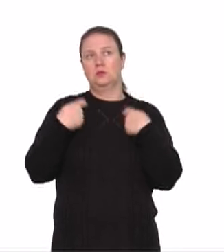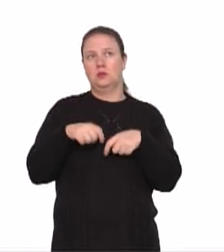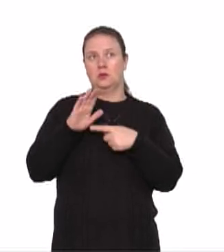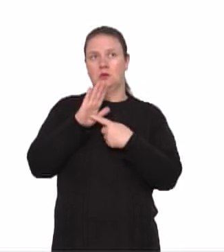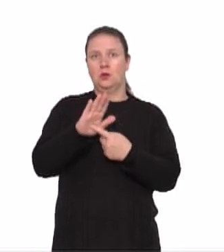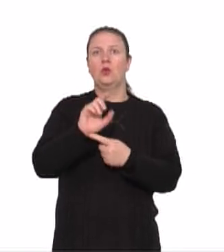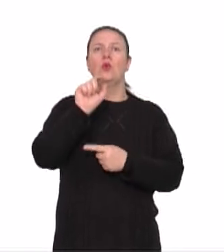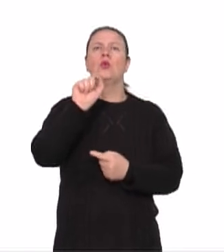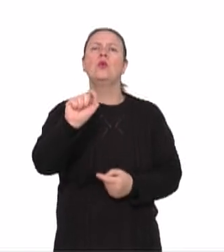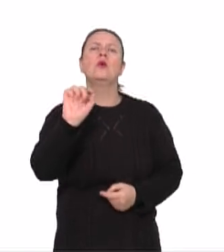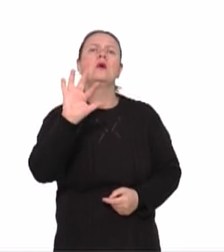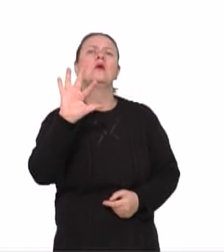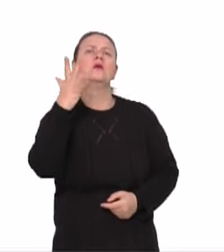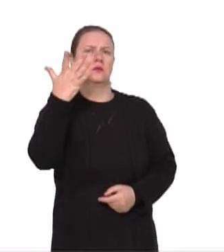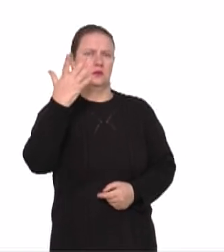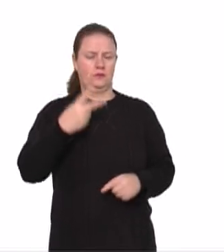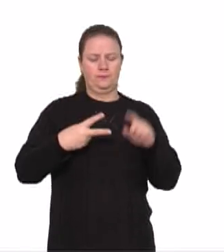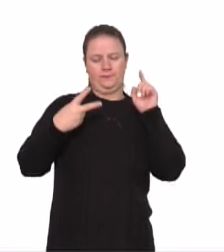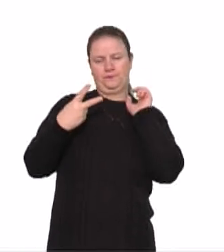que aconteceu,